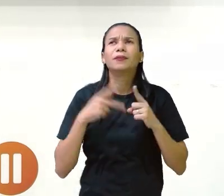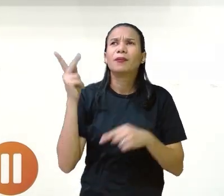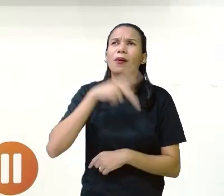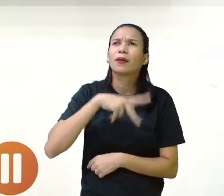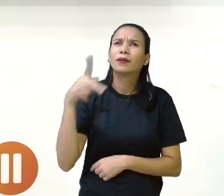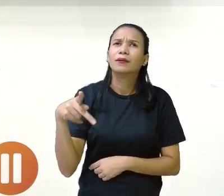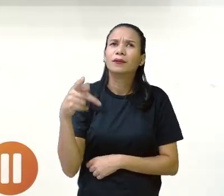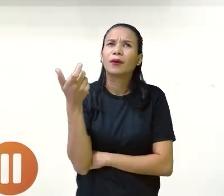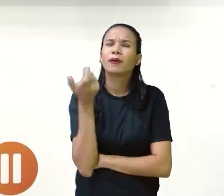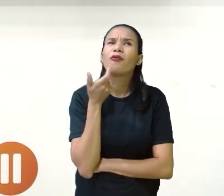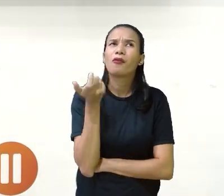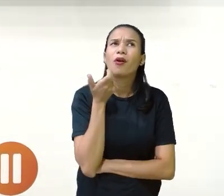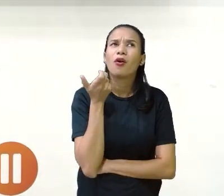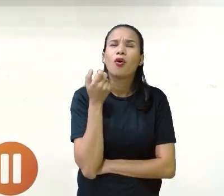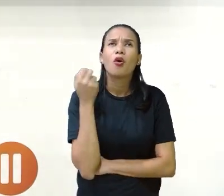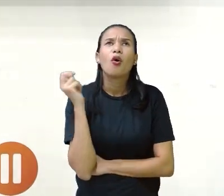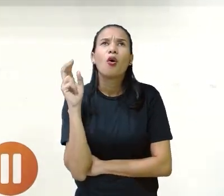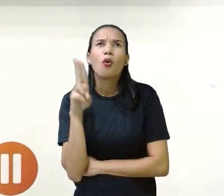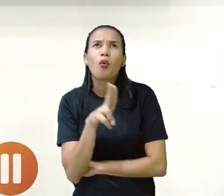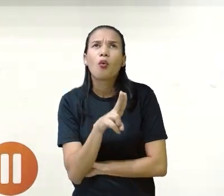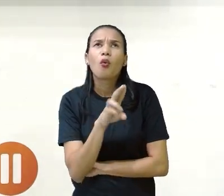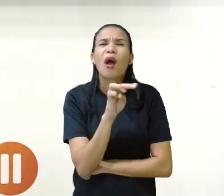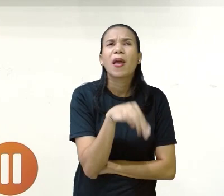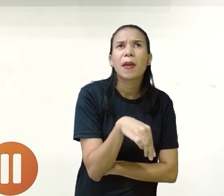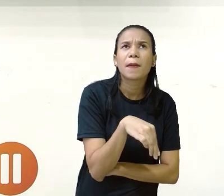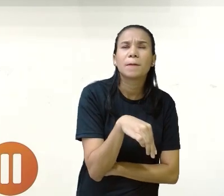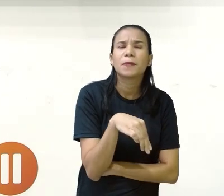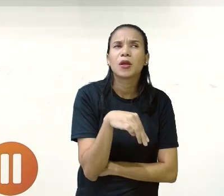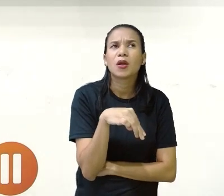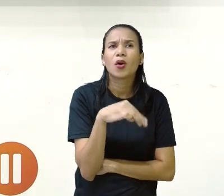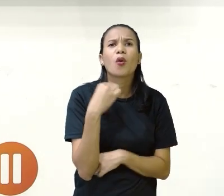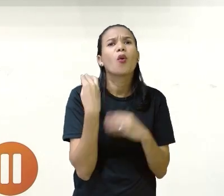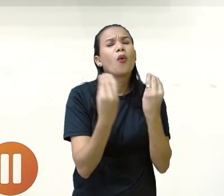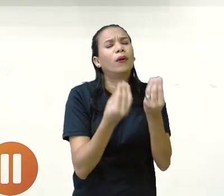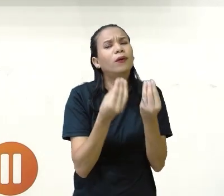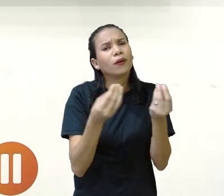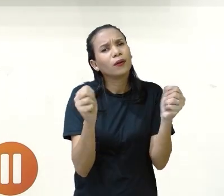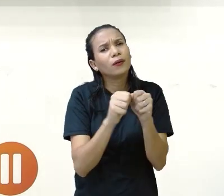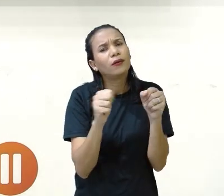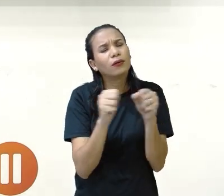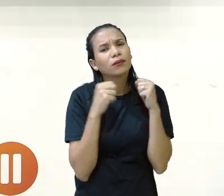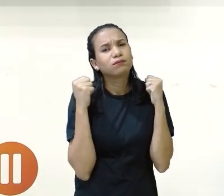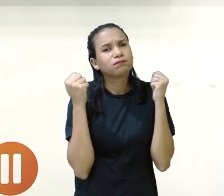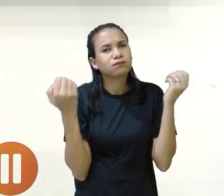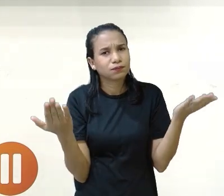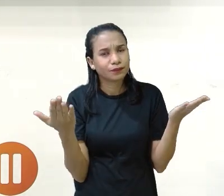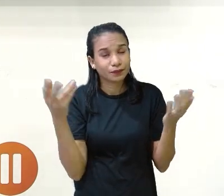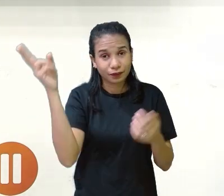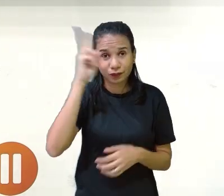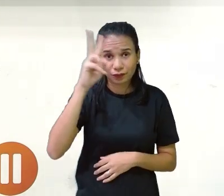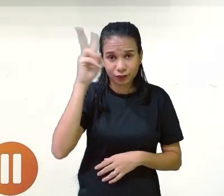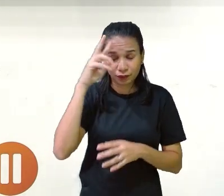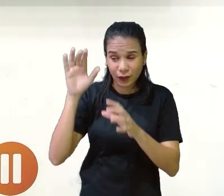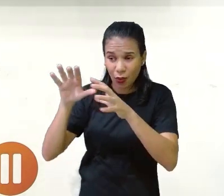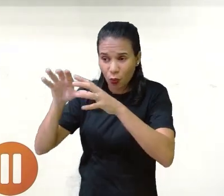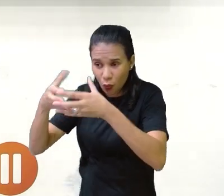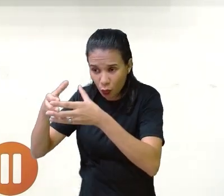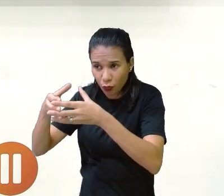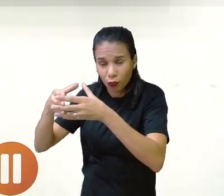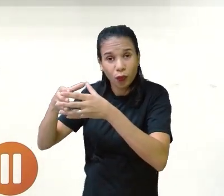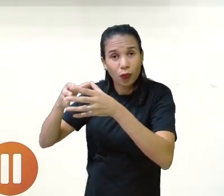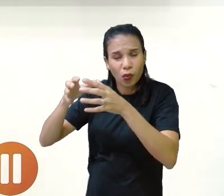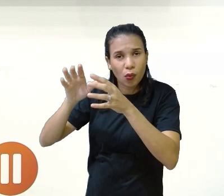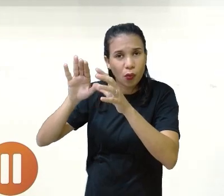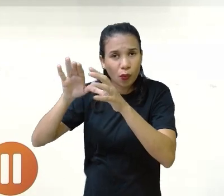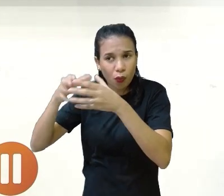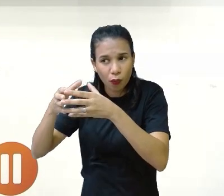Professora, e a senhora me falou de unidade de milhar. Como é que eu formo essa unidade de milhar? Lembra dos grupos? Se eu tiver